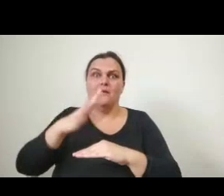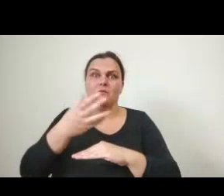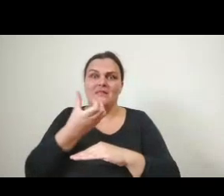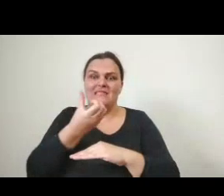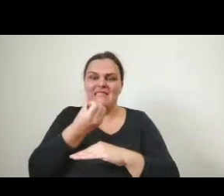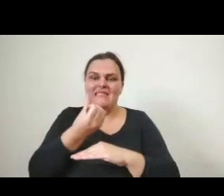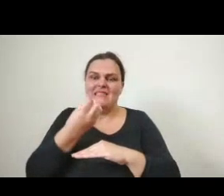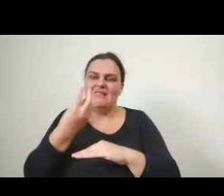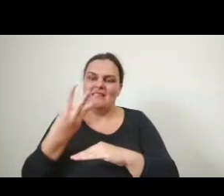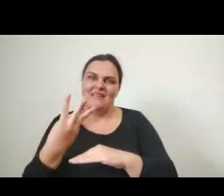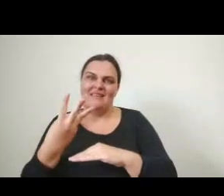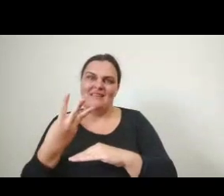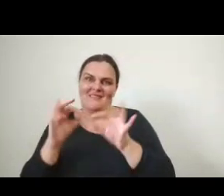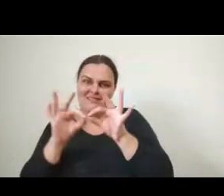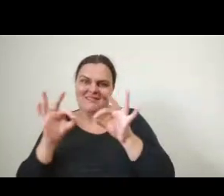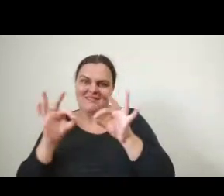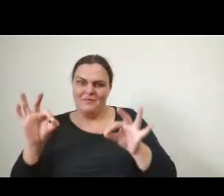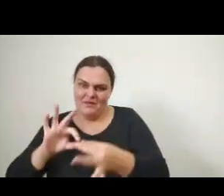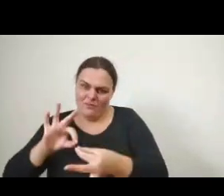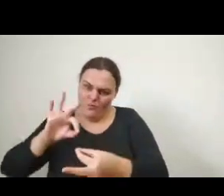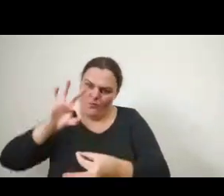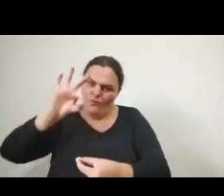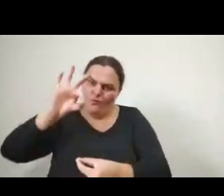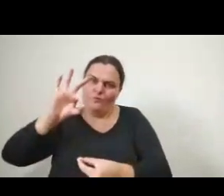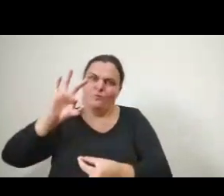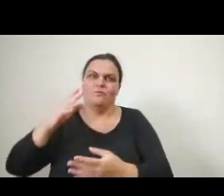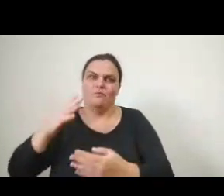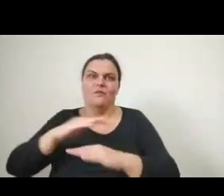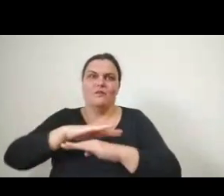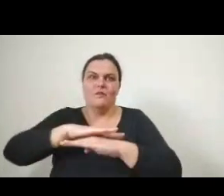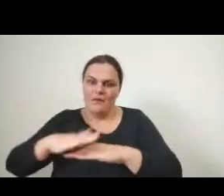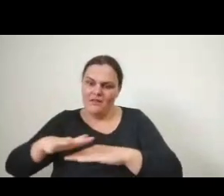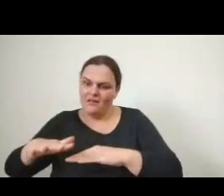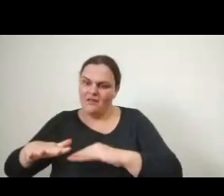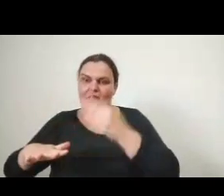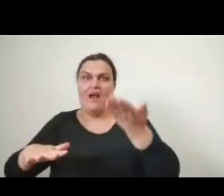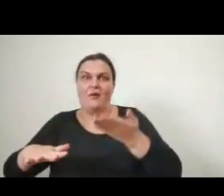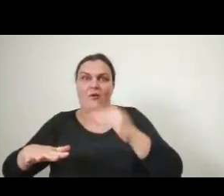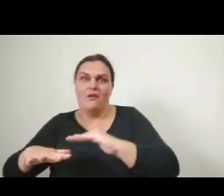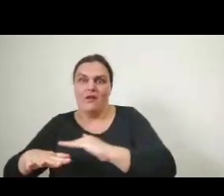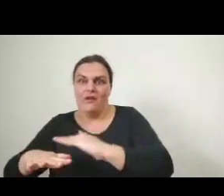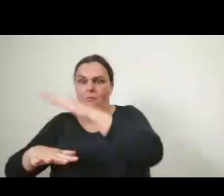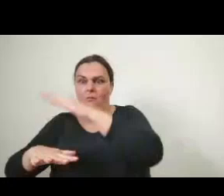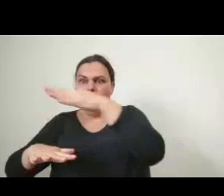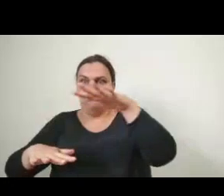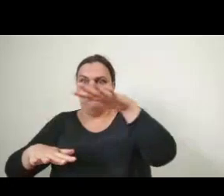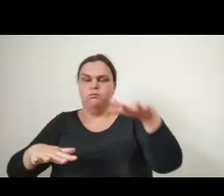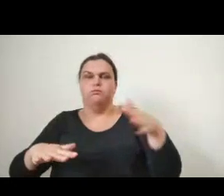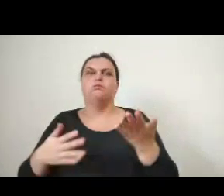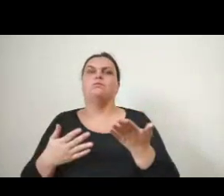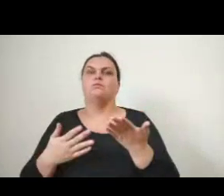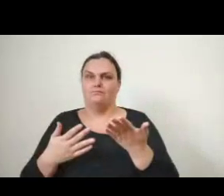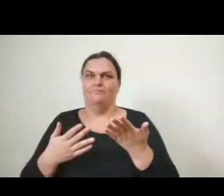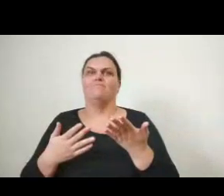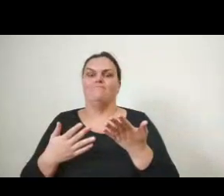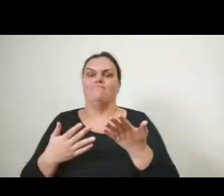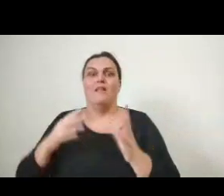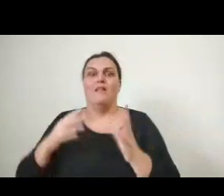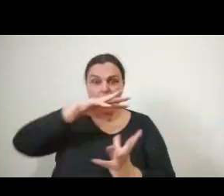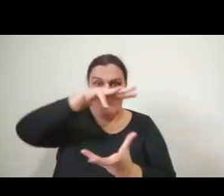2016, mas eu mostrei para vocês agora há pouco, né, que a temperatura do planeta, né, já está cerca